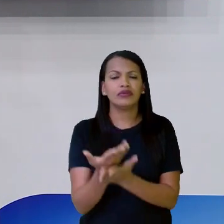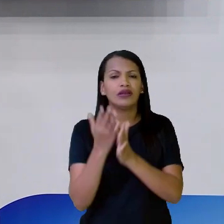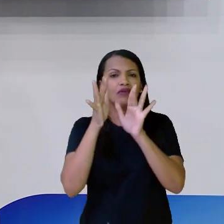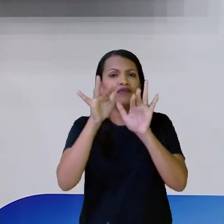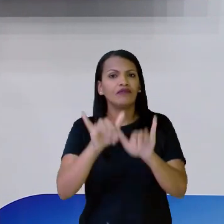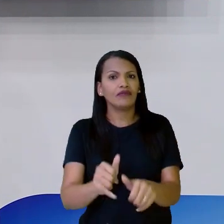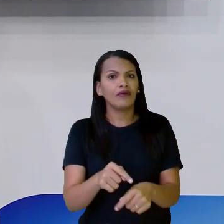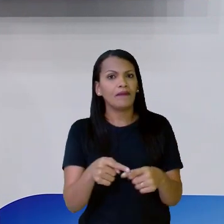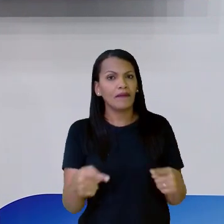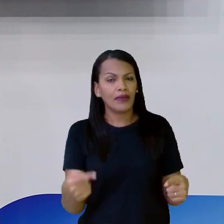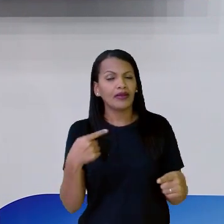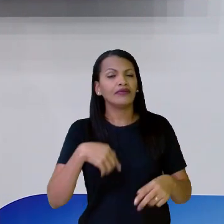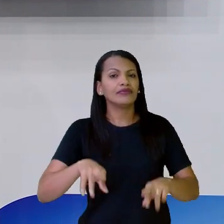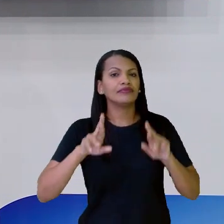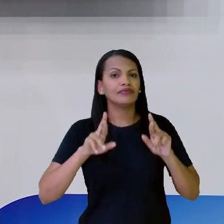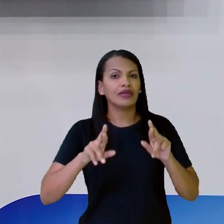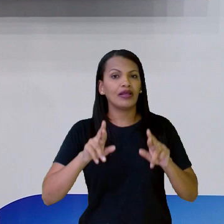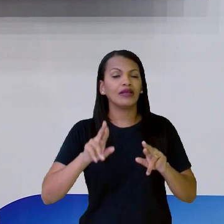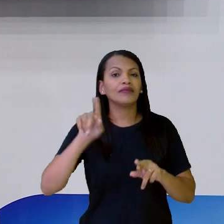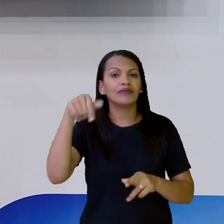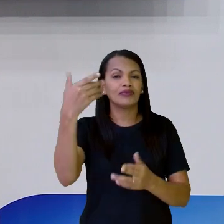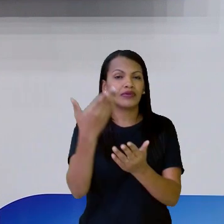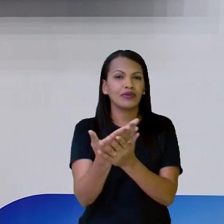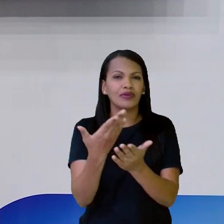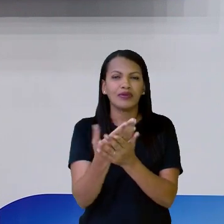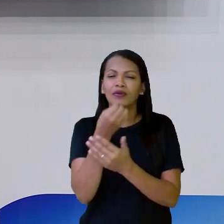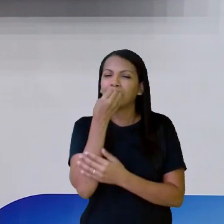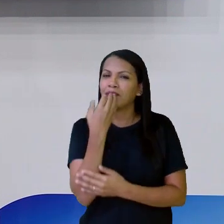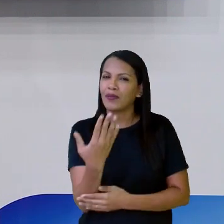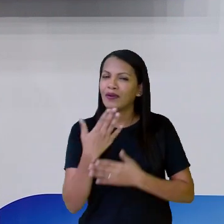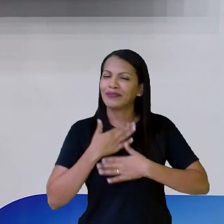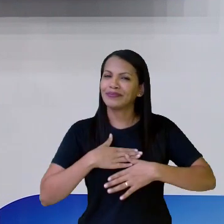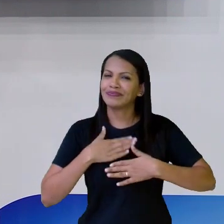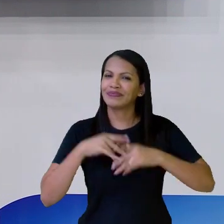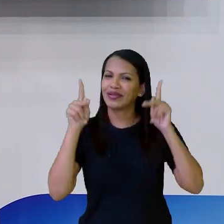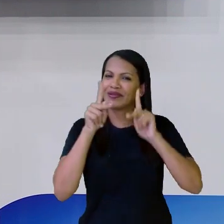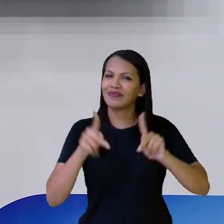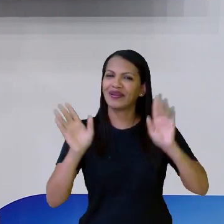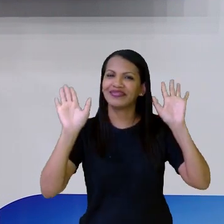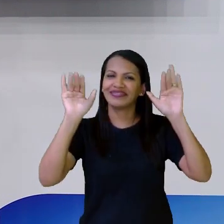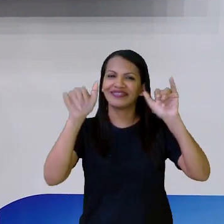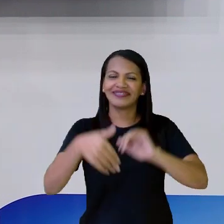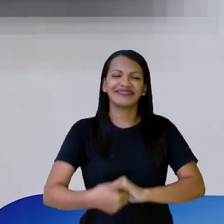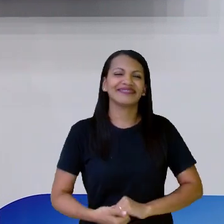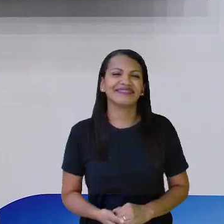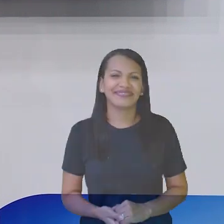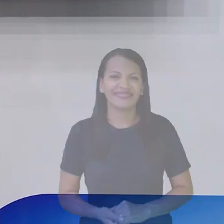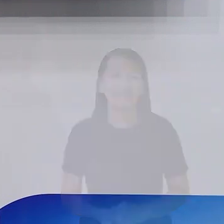fim, mas eu conto com você em breve. Fiquem bem, fiquem em paz. Tchau, tchau.